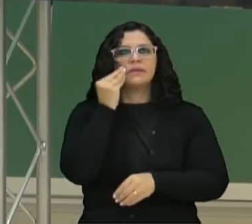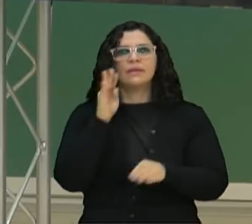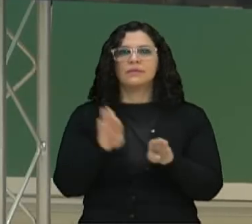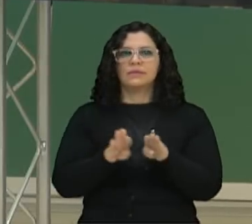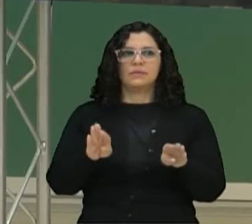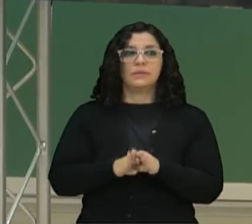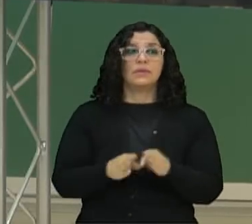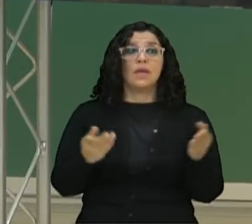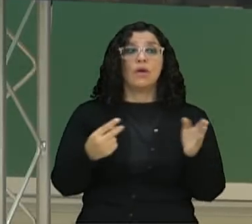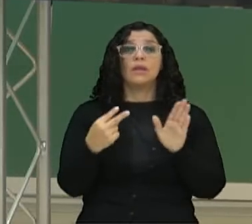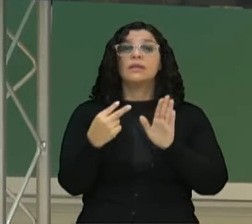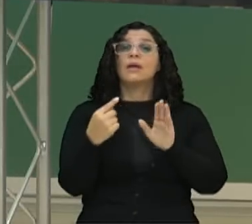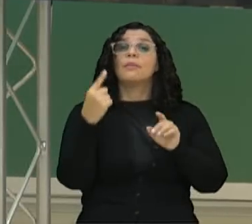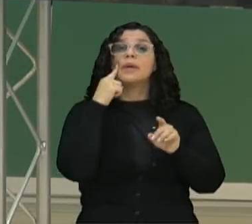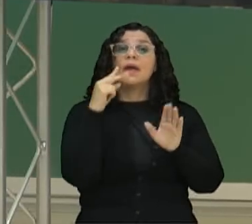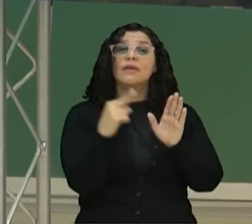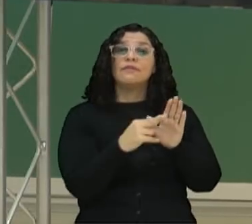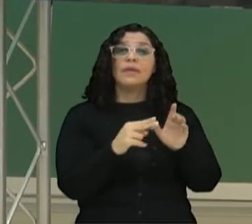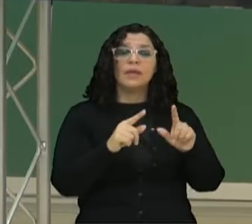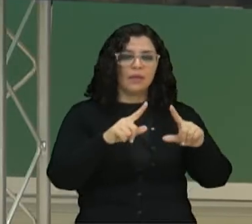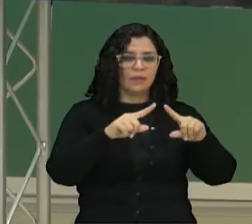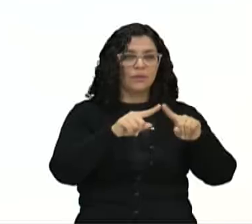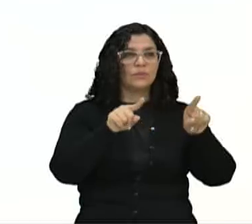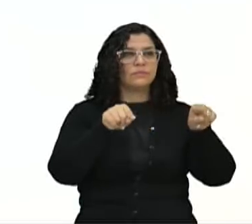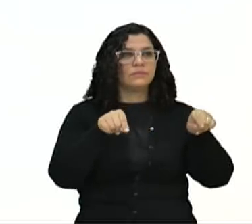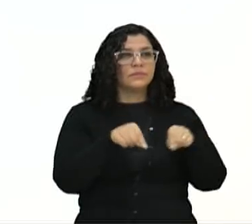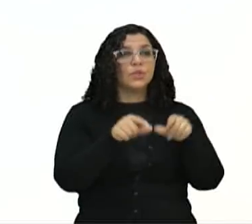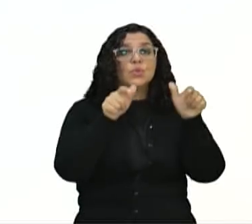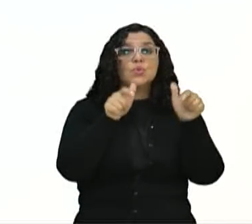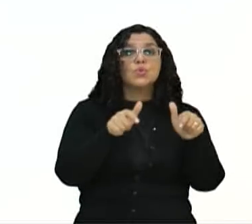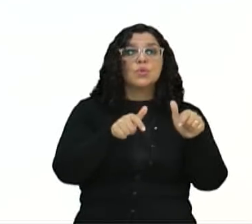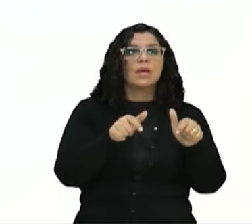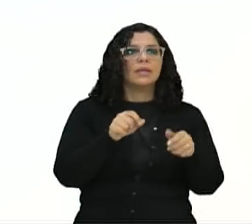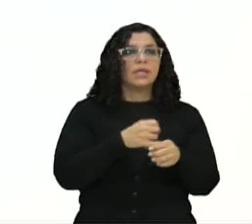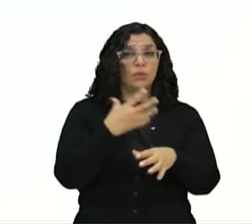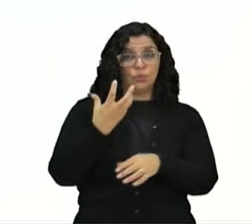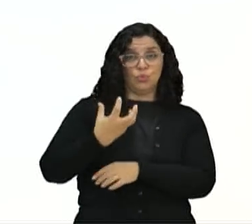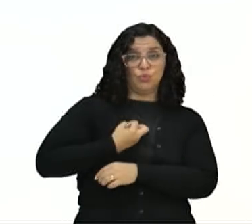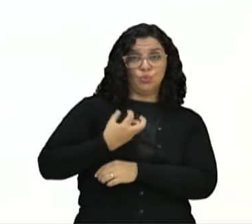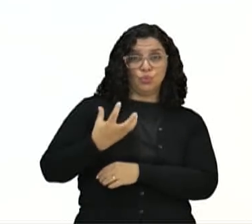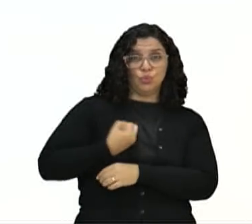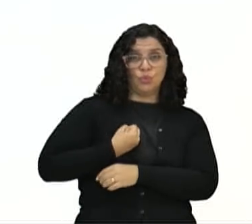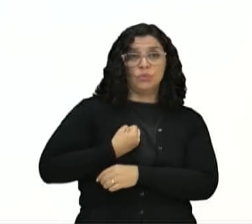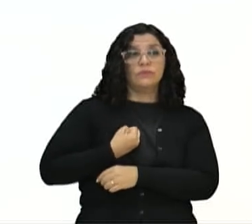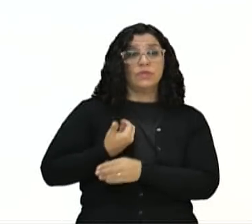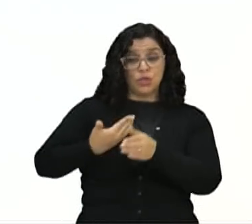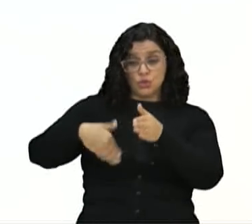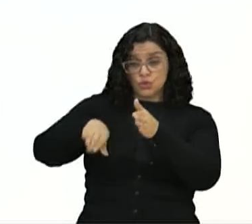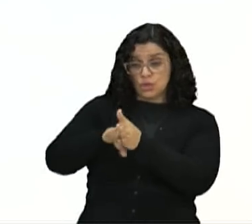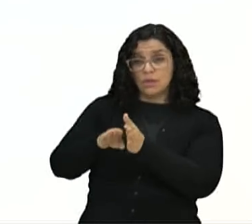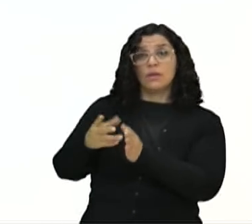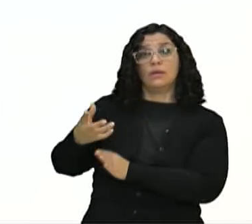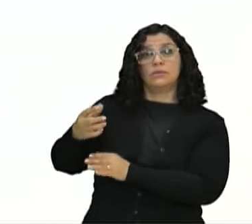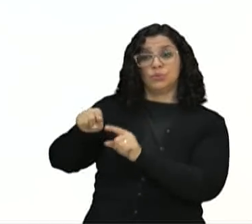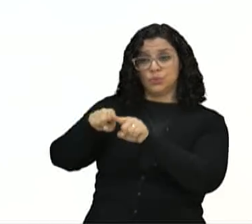aqui dá bem para ver um prisma, um ponto de orientação. Ele tem um número, tem lugares em que se coloca o